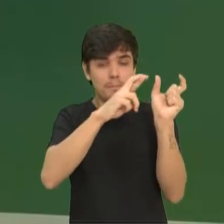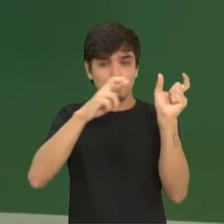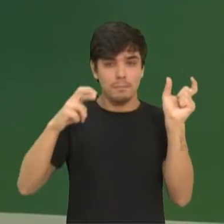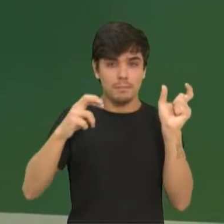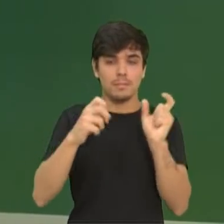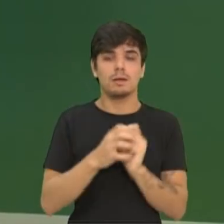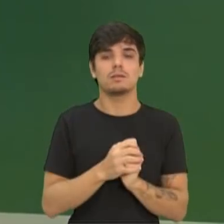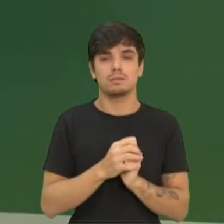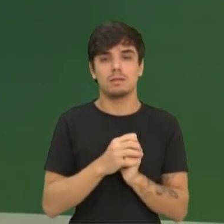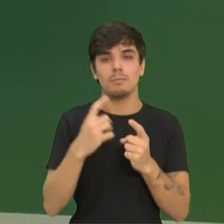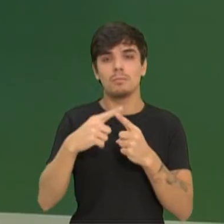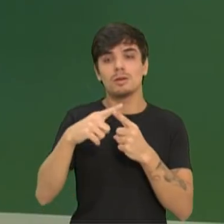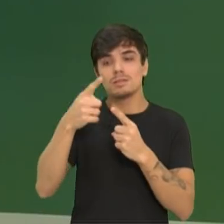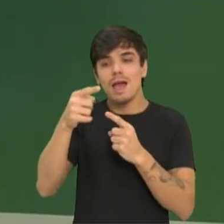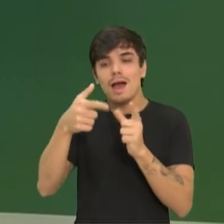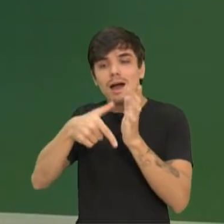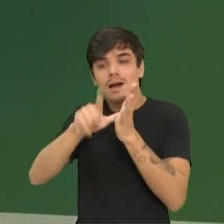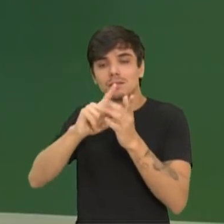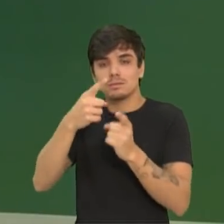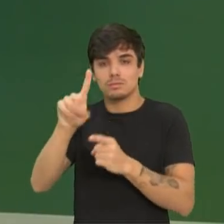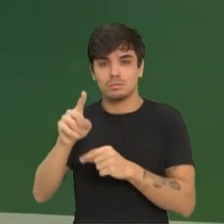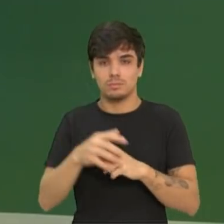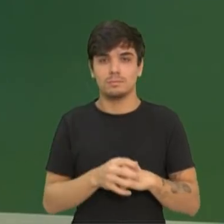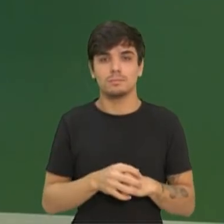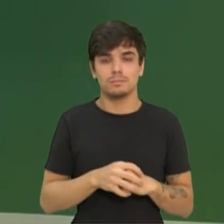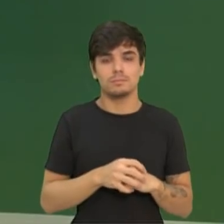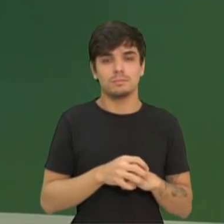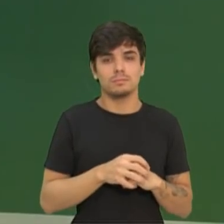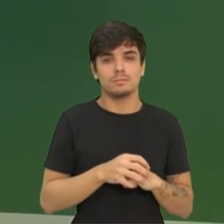a penúltima, certo? A